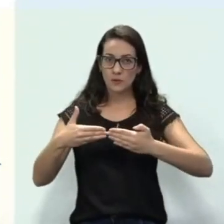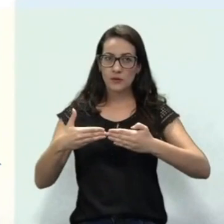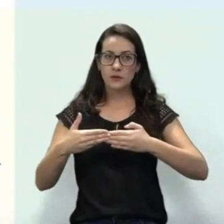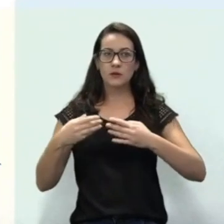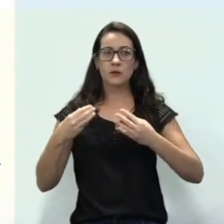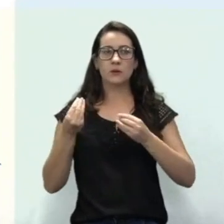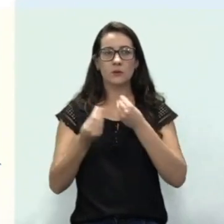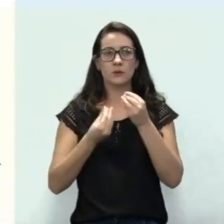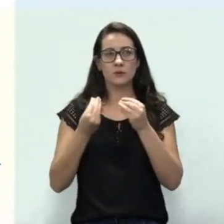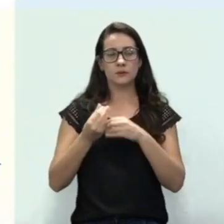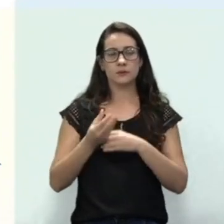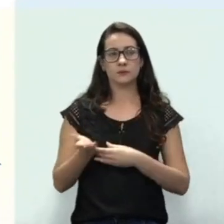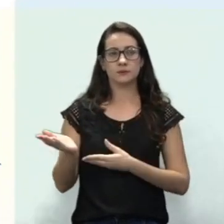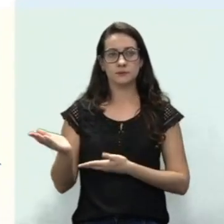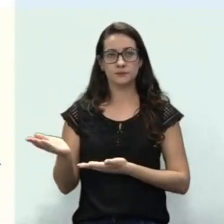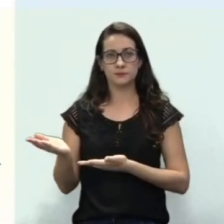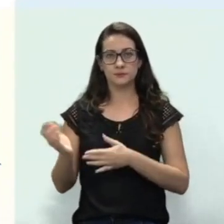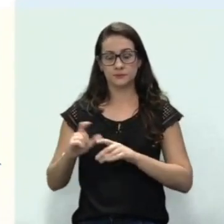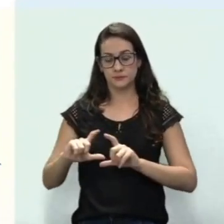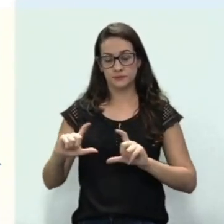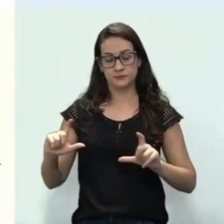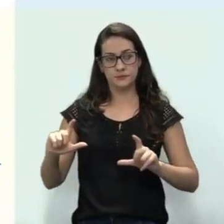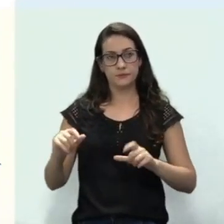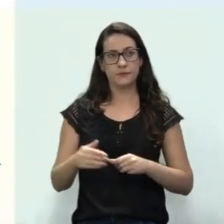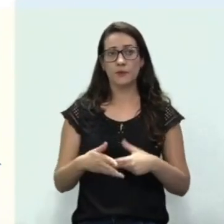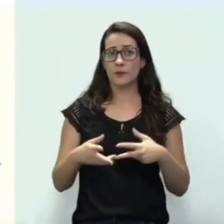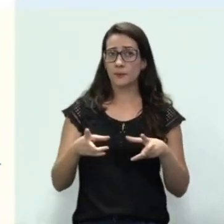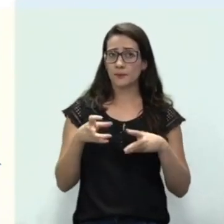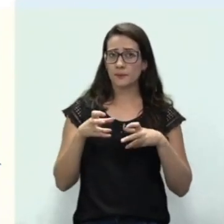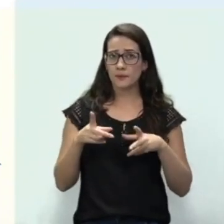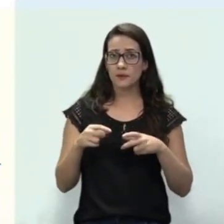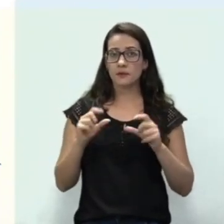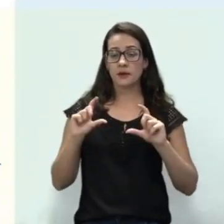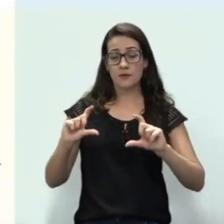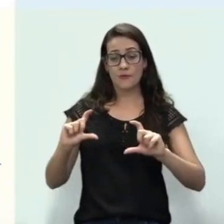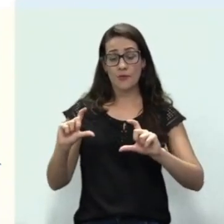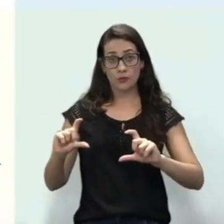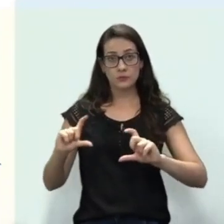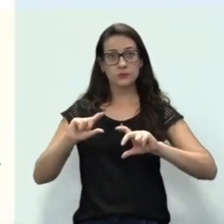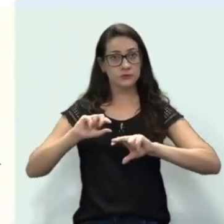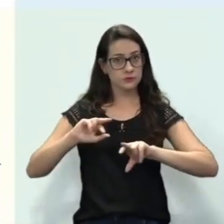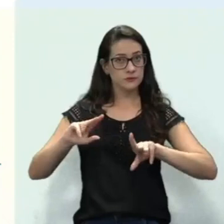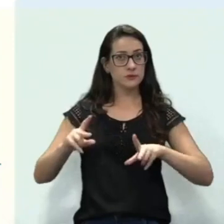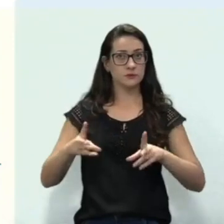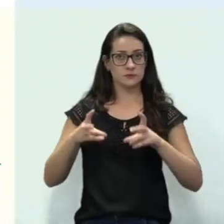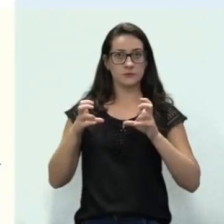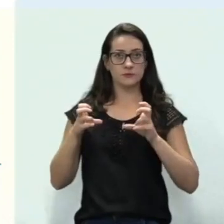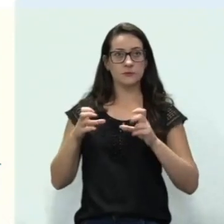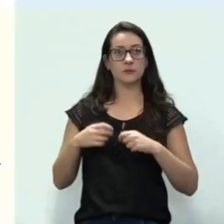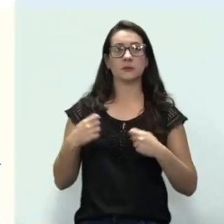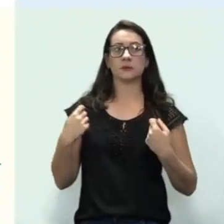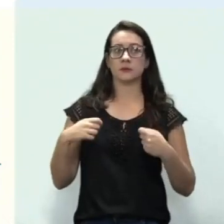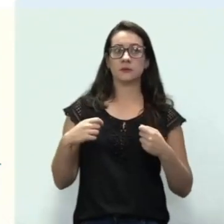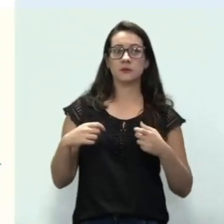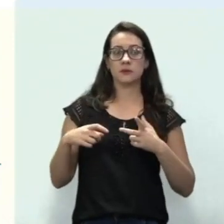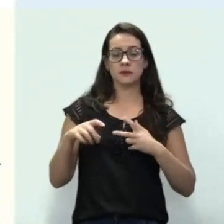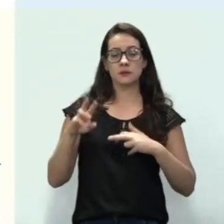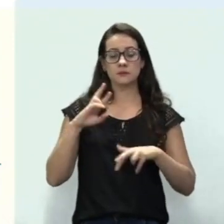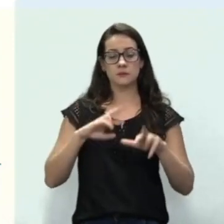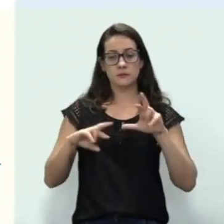que o L0C mínimo. Só verifiquem que são fórmulas diferentes, tá? Que a gente tem que verificar para